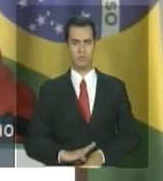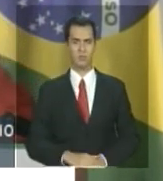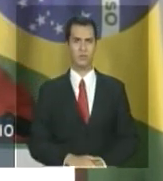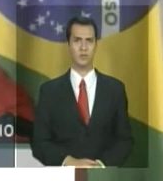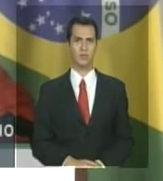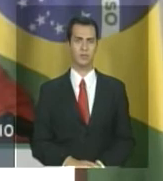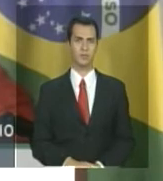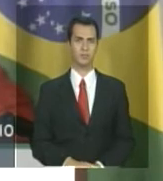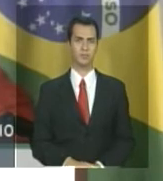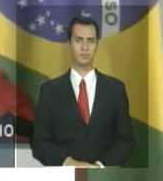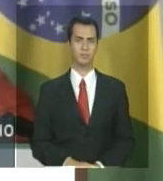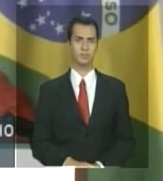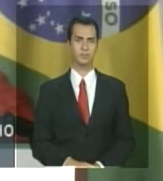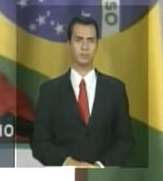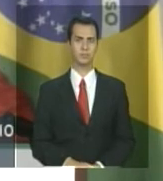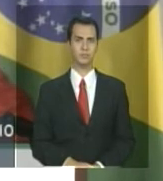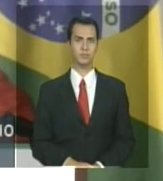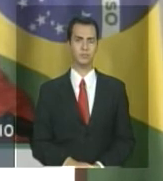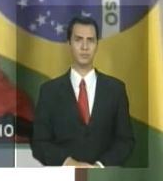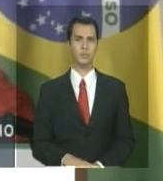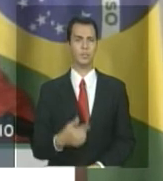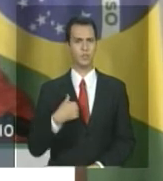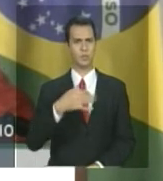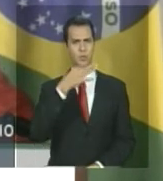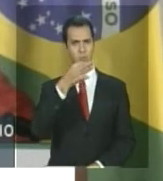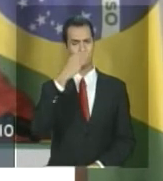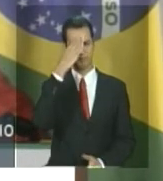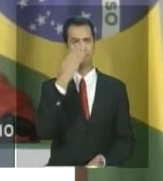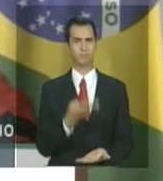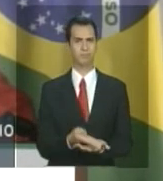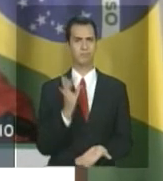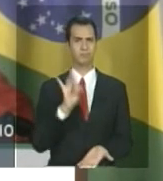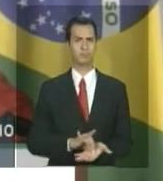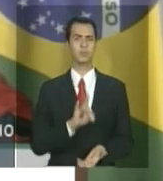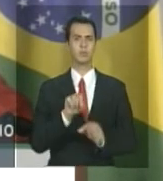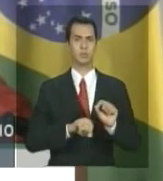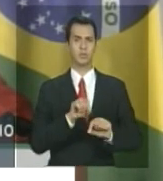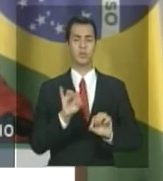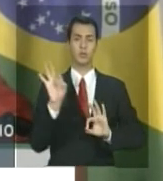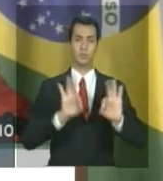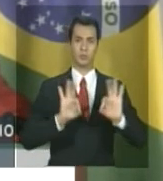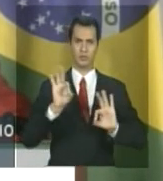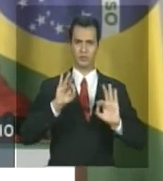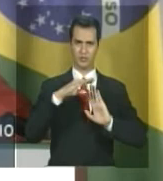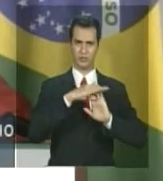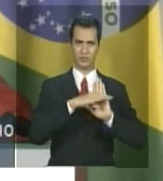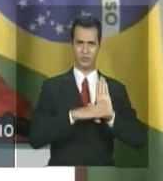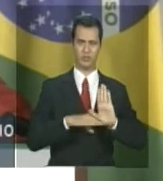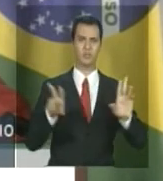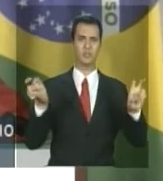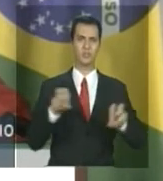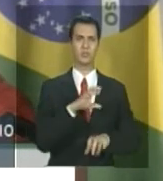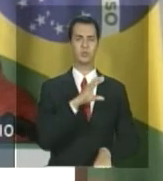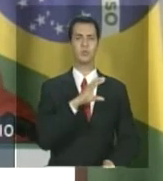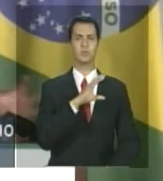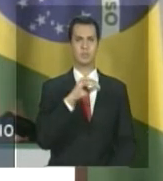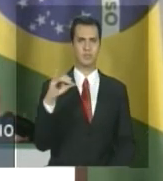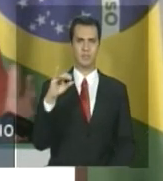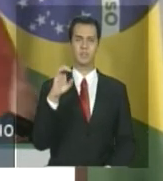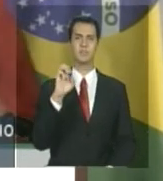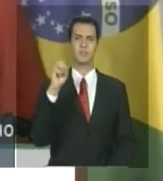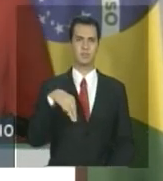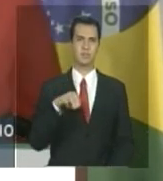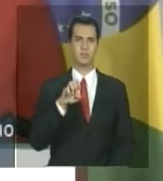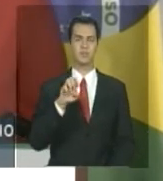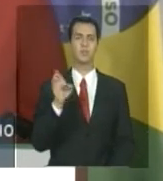tenho certeza que esse programa, ele é um programa especial, porque ao mesmo tempo que ele cria